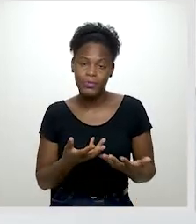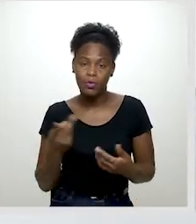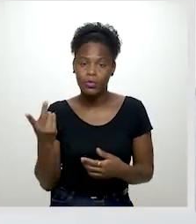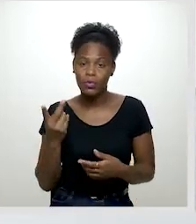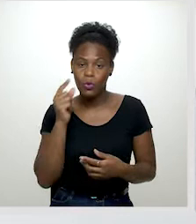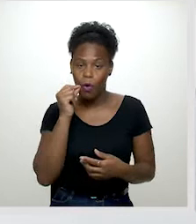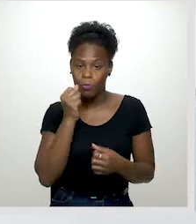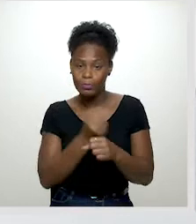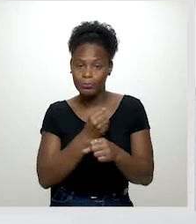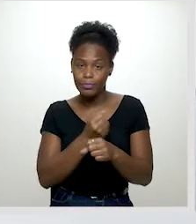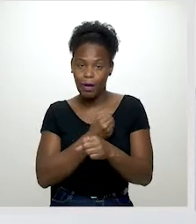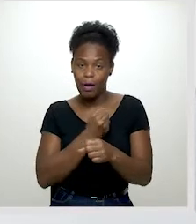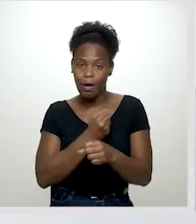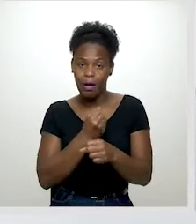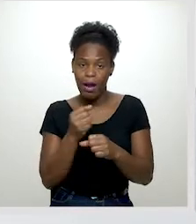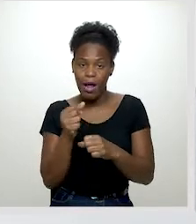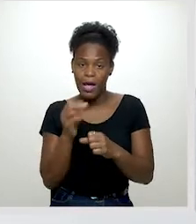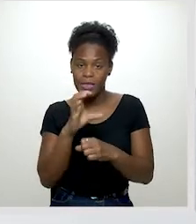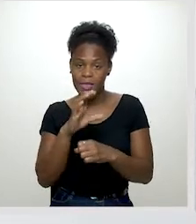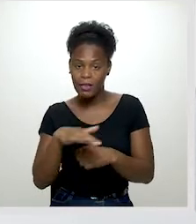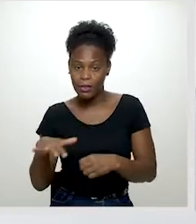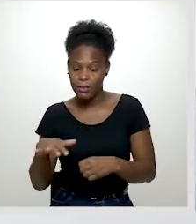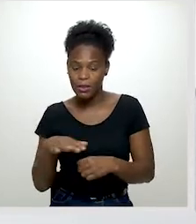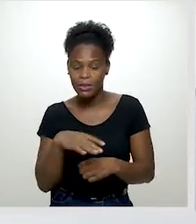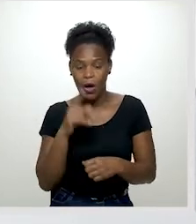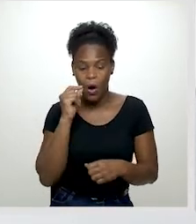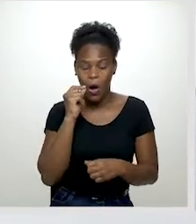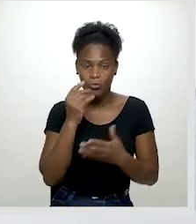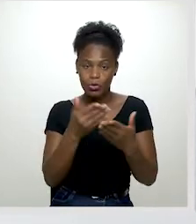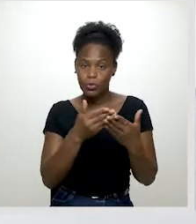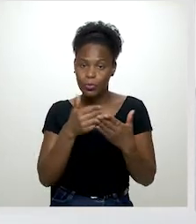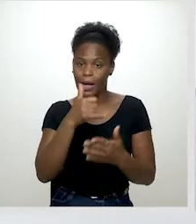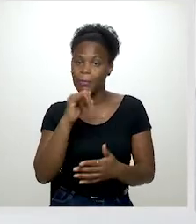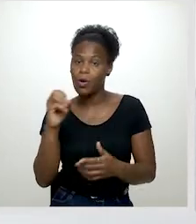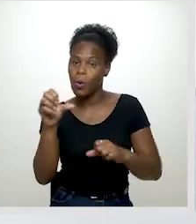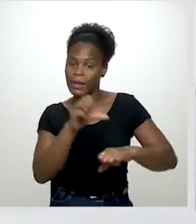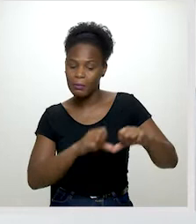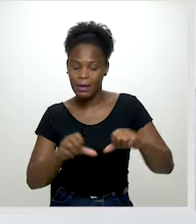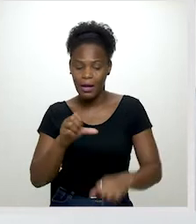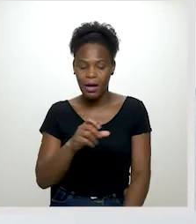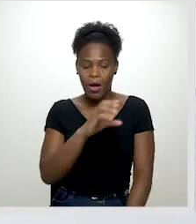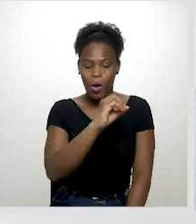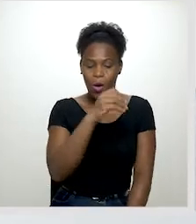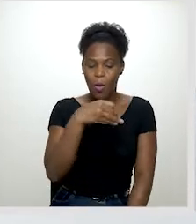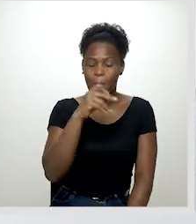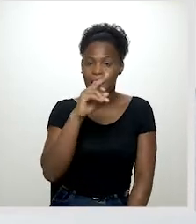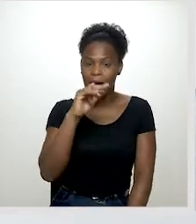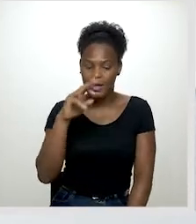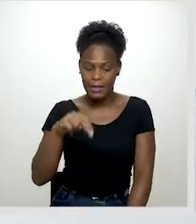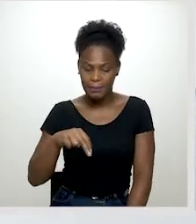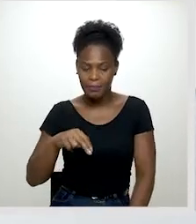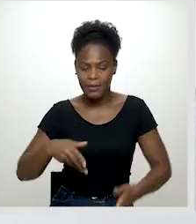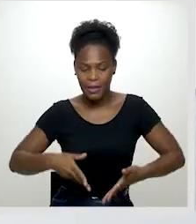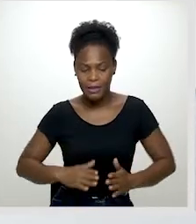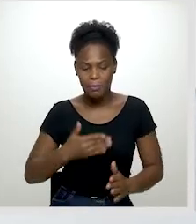o bioquímico e geólogo Alessandro Oparin, nascido em 1924, e o biólogo